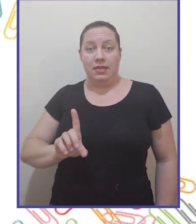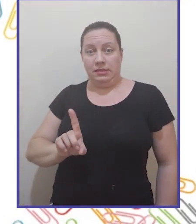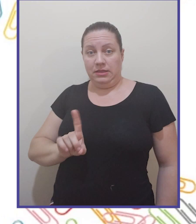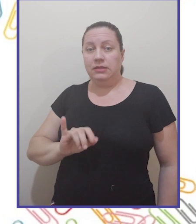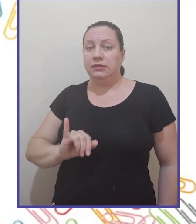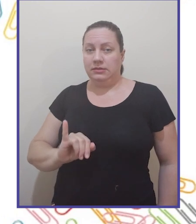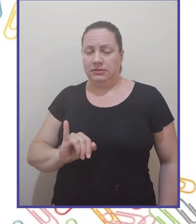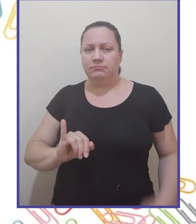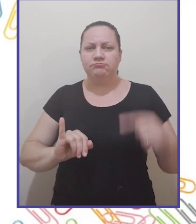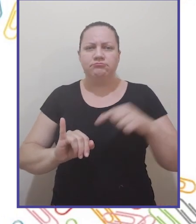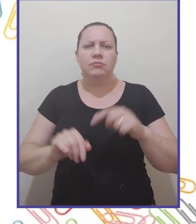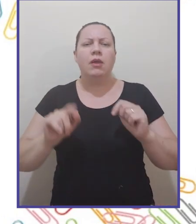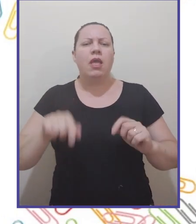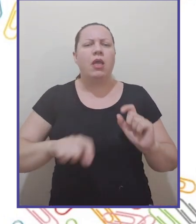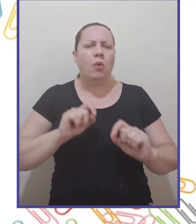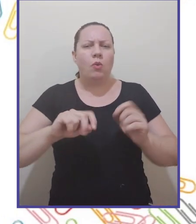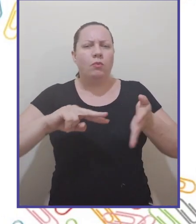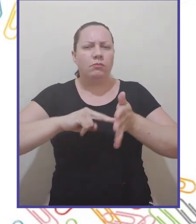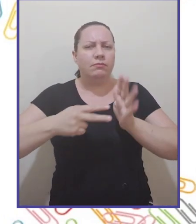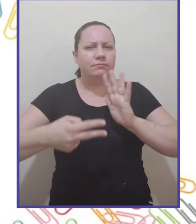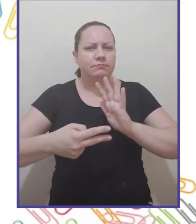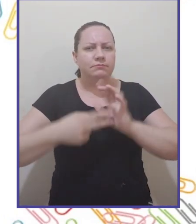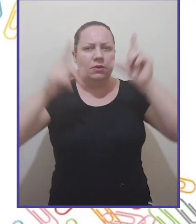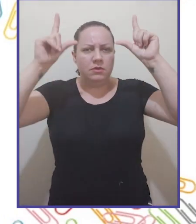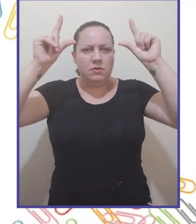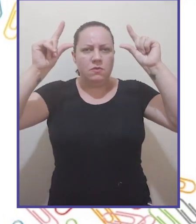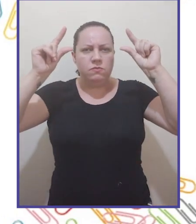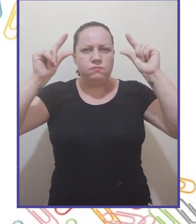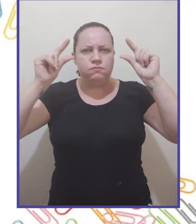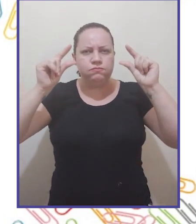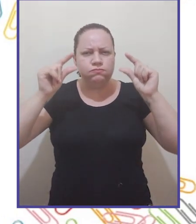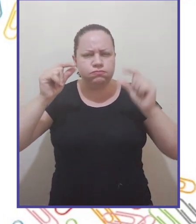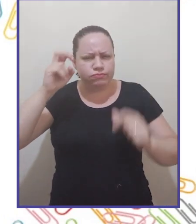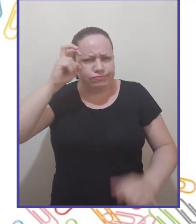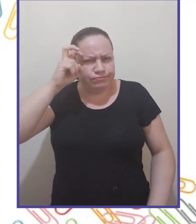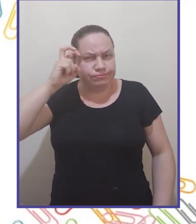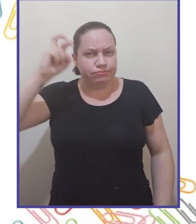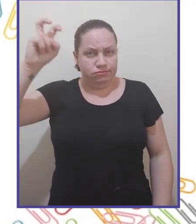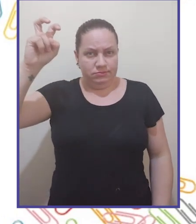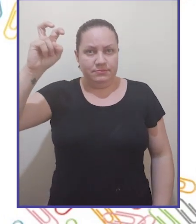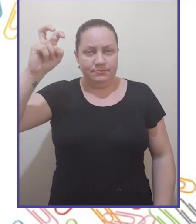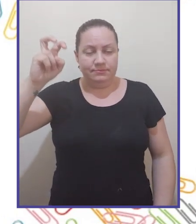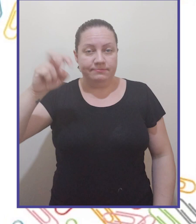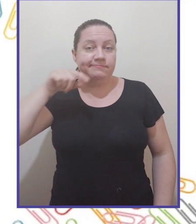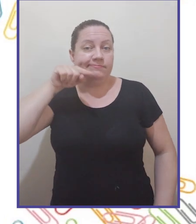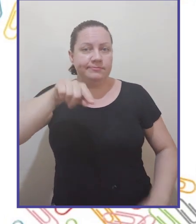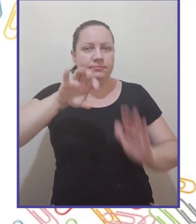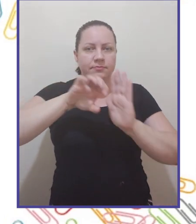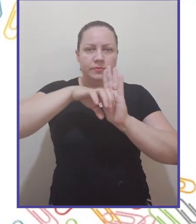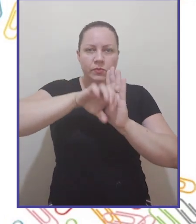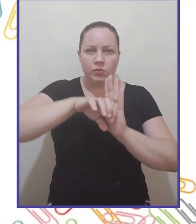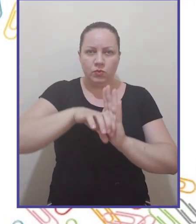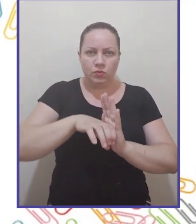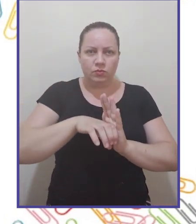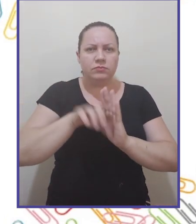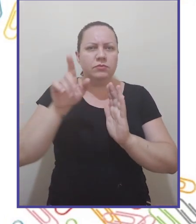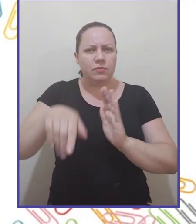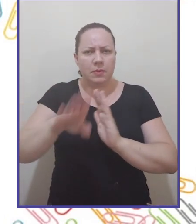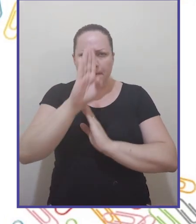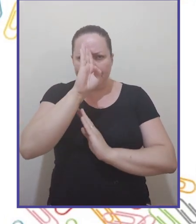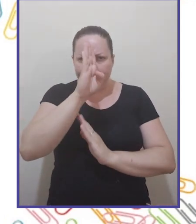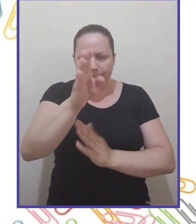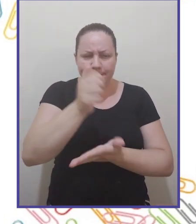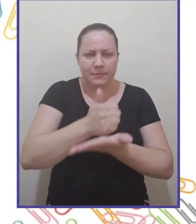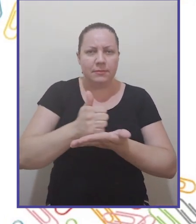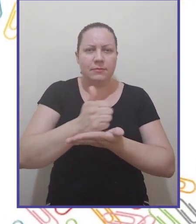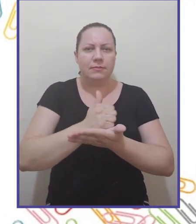um estado de diminuição do funcionamento intelectual. E esse conceito norteia as diretrizes